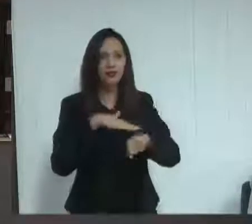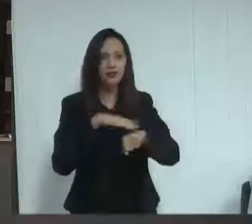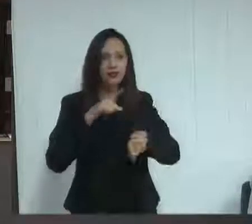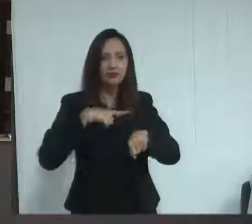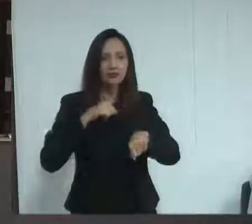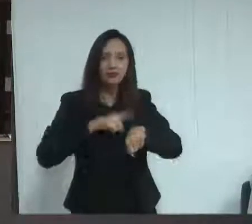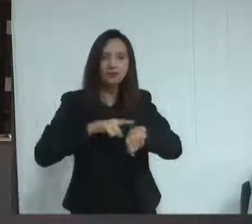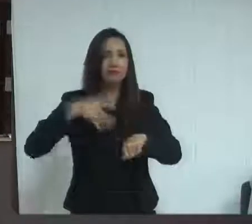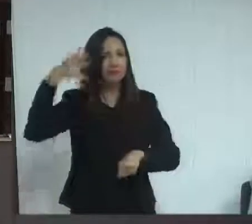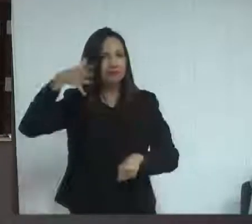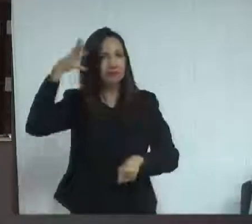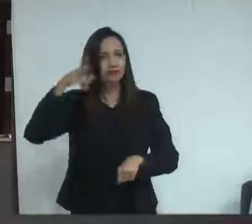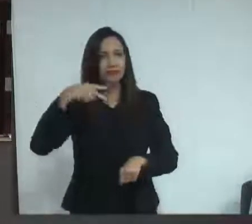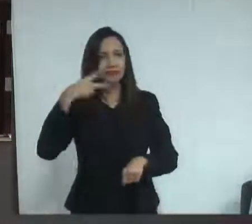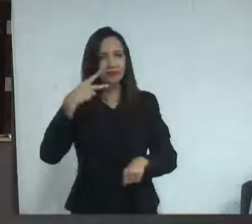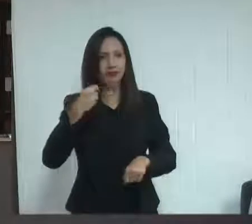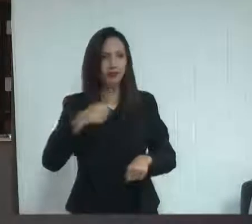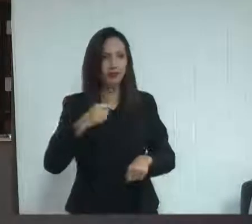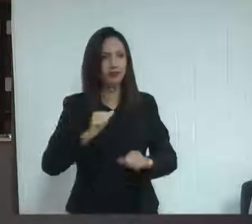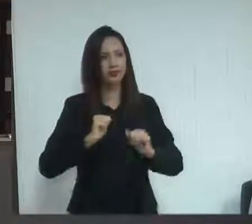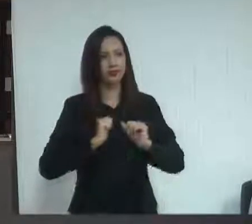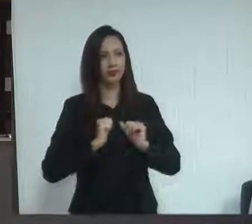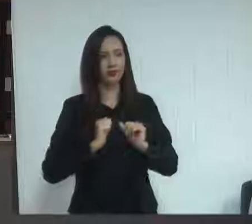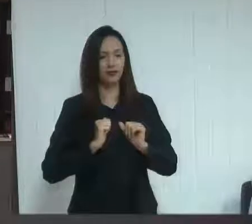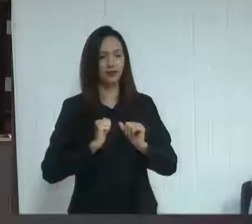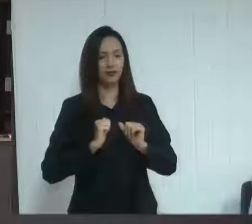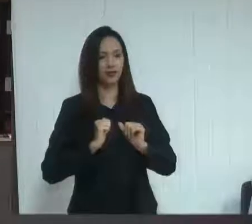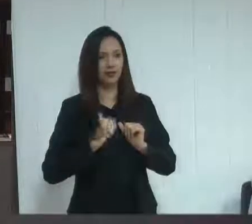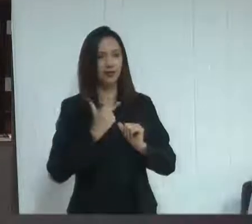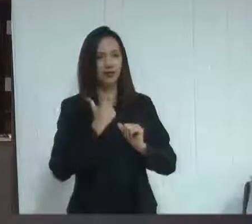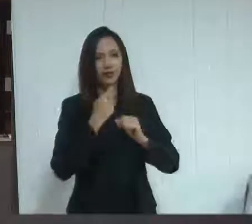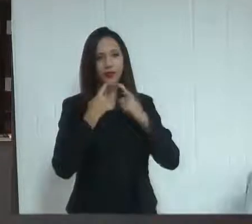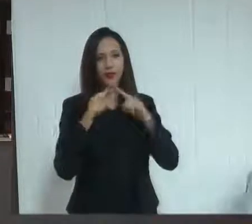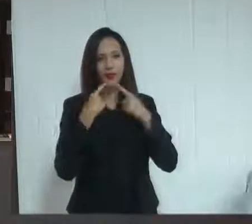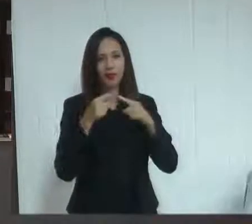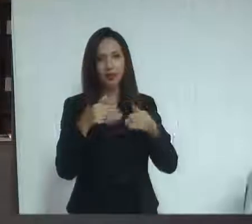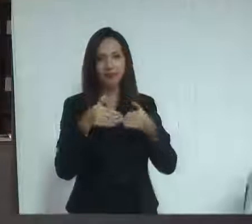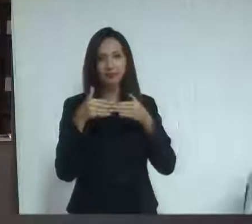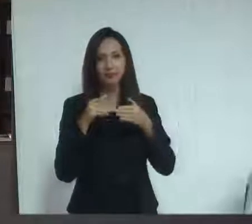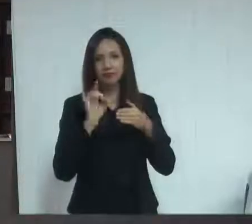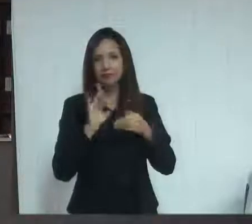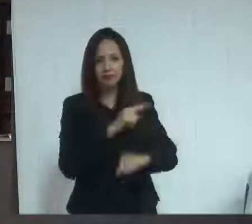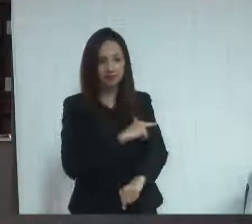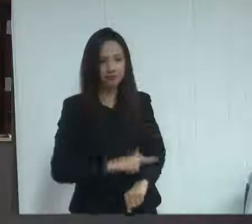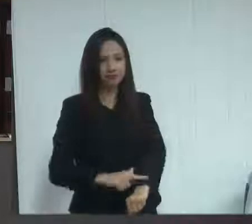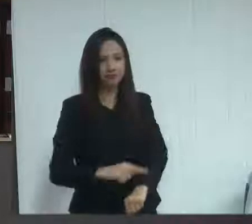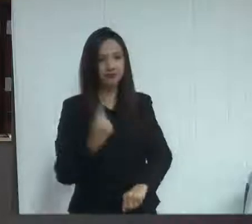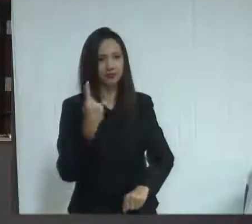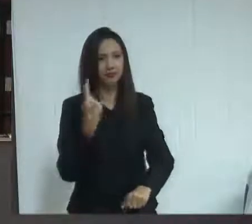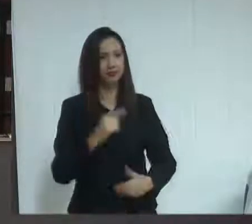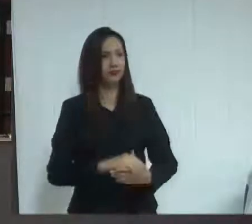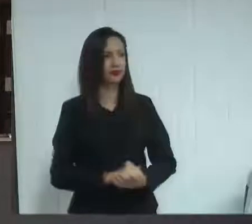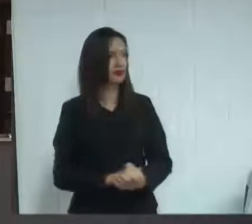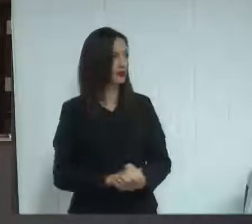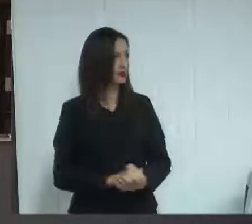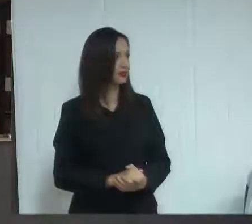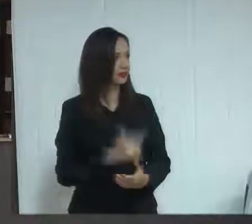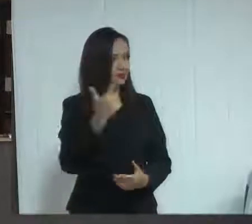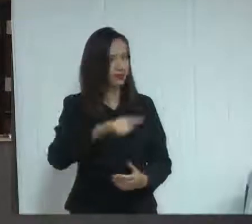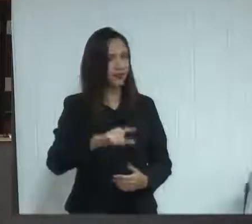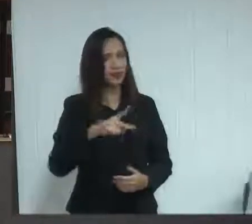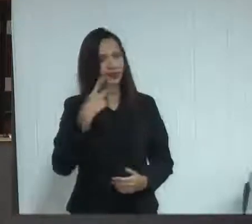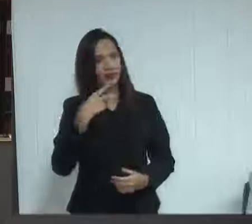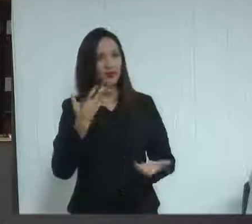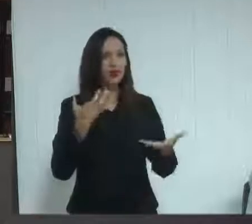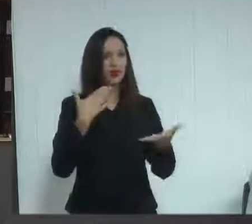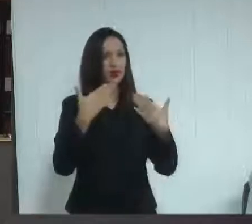regimento interno, tem que cumprir o regimento interno da casa. A plateia não pode se manifestar. Eu peço por gentileza, pela primeira vez. Mais algum vereador